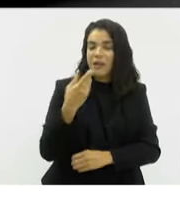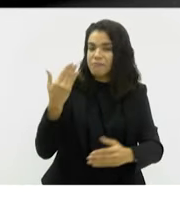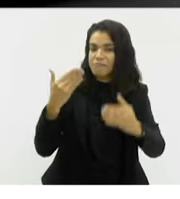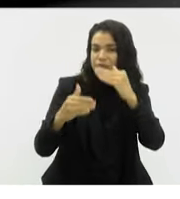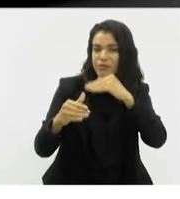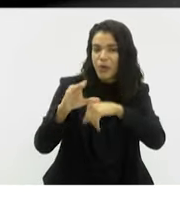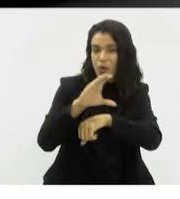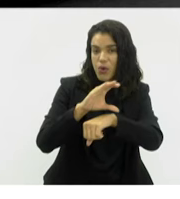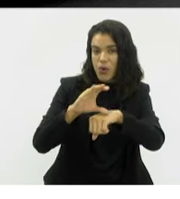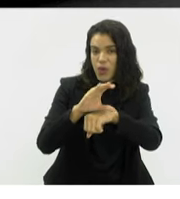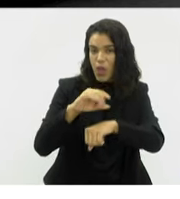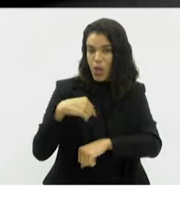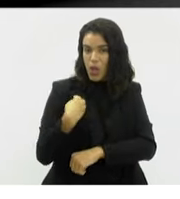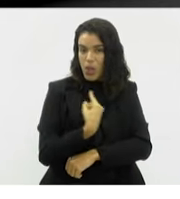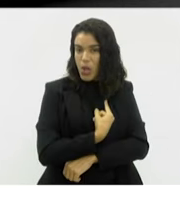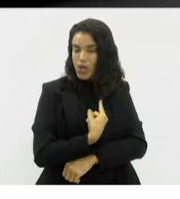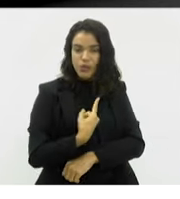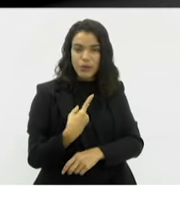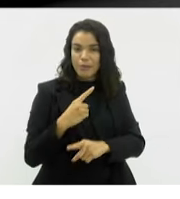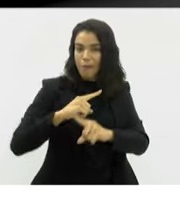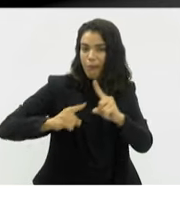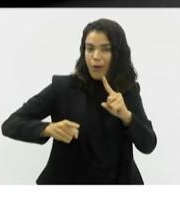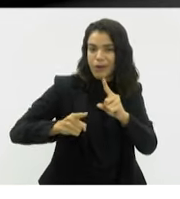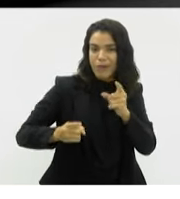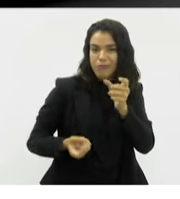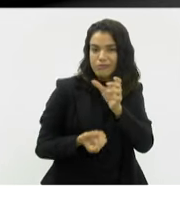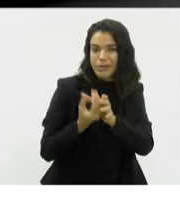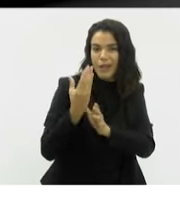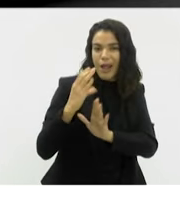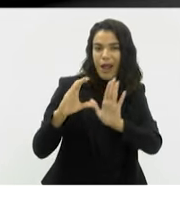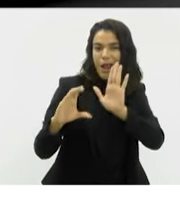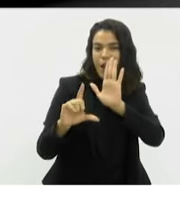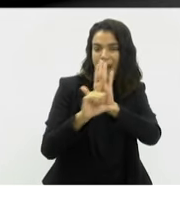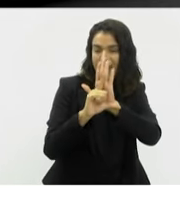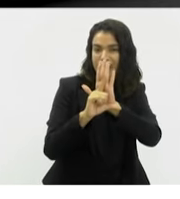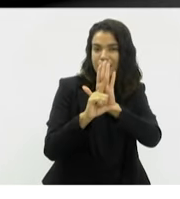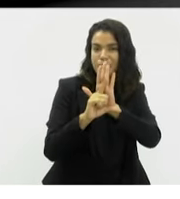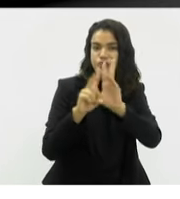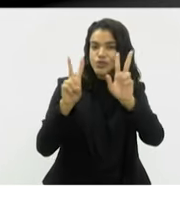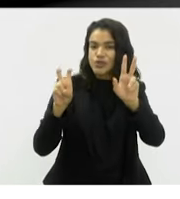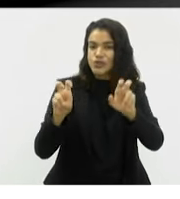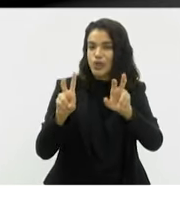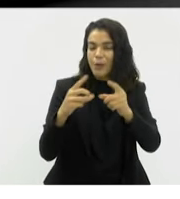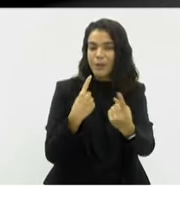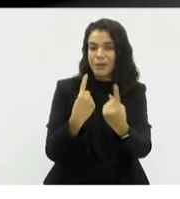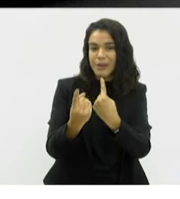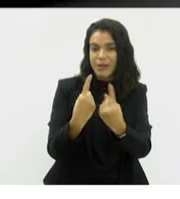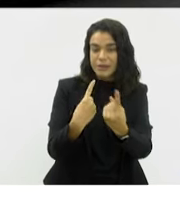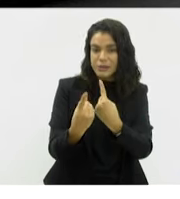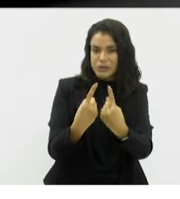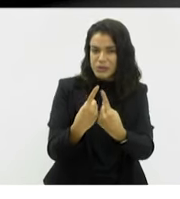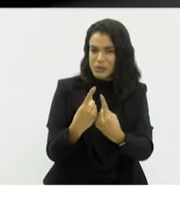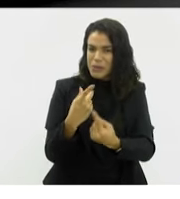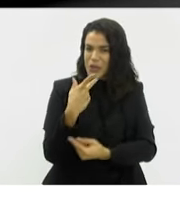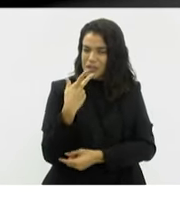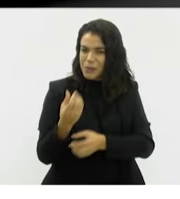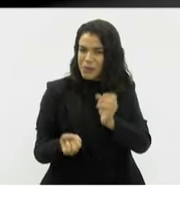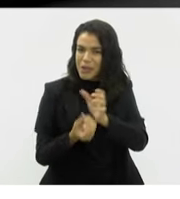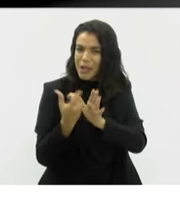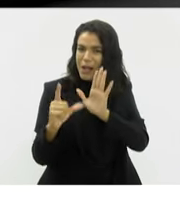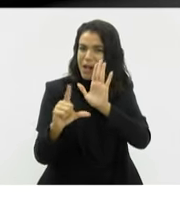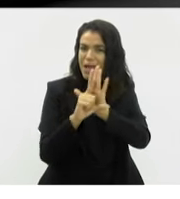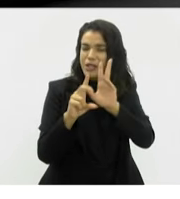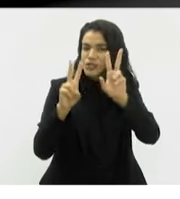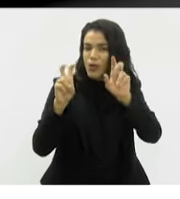porque nós não podemos legislar sobre trânsito. Ora, a taxa, nós estamos legislando em cima do